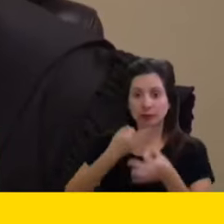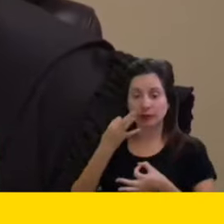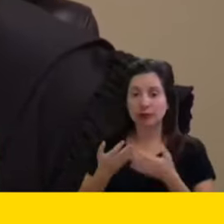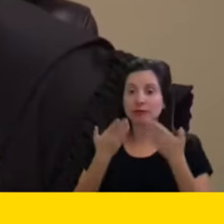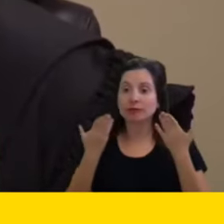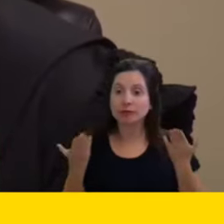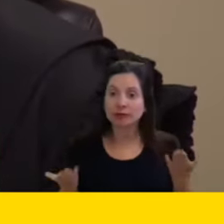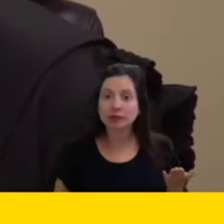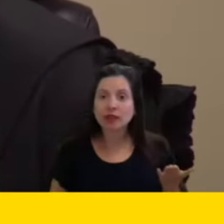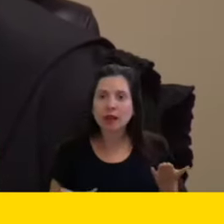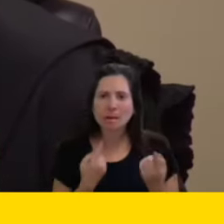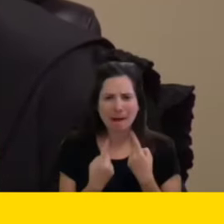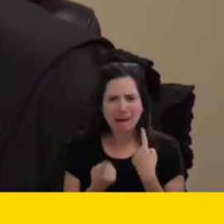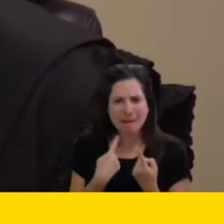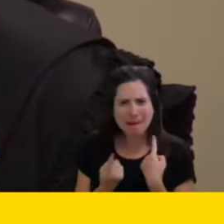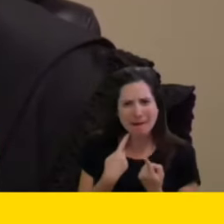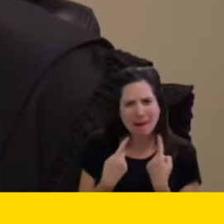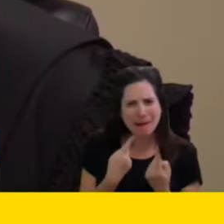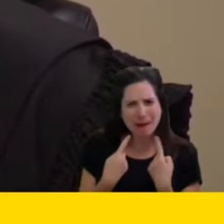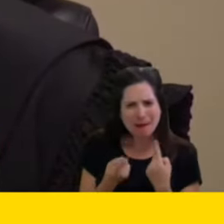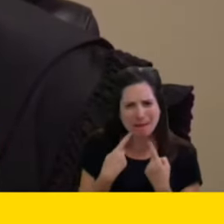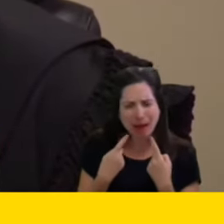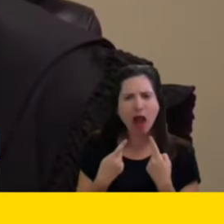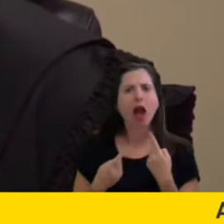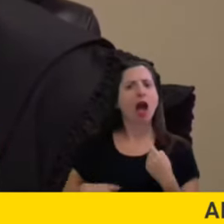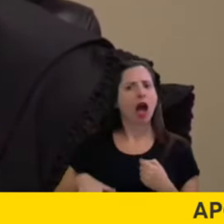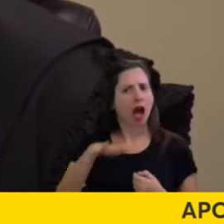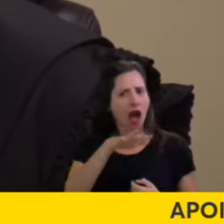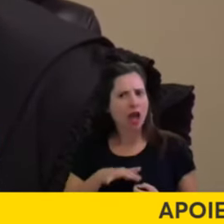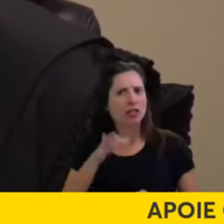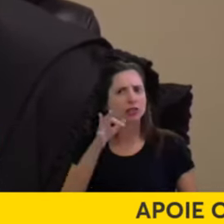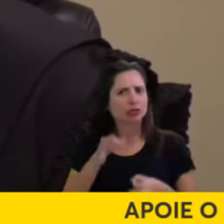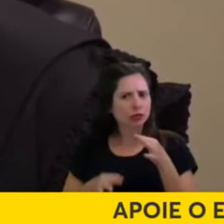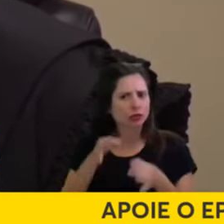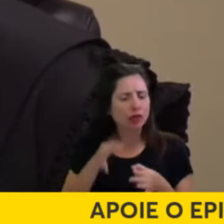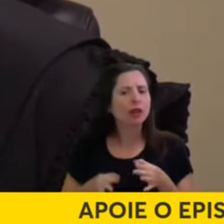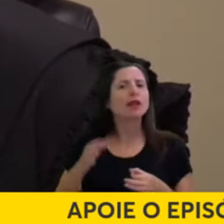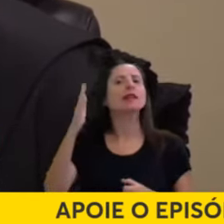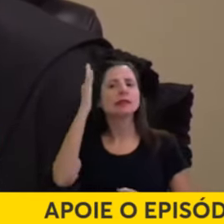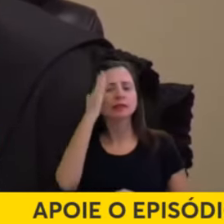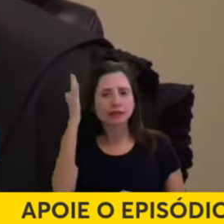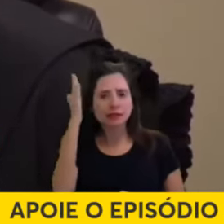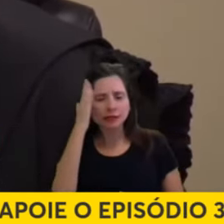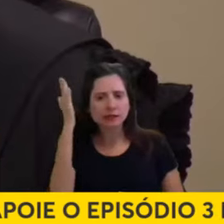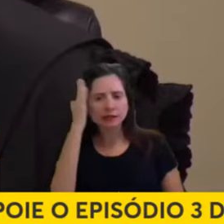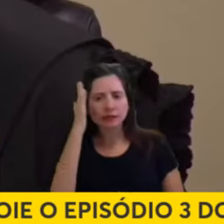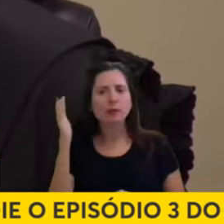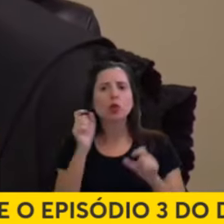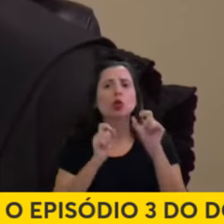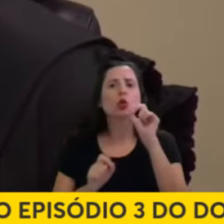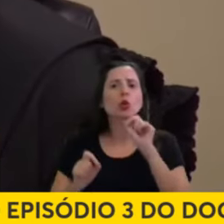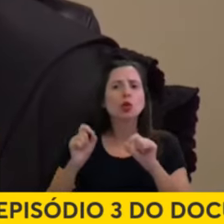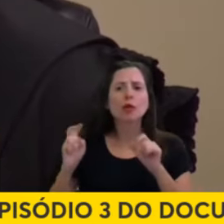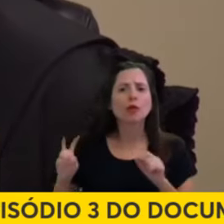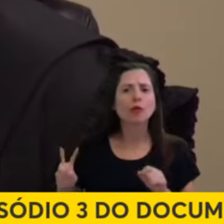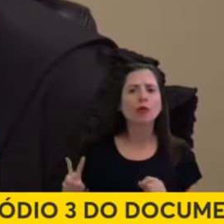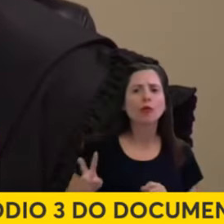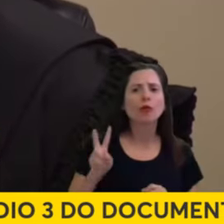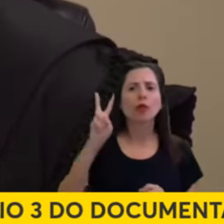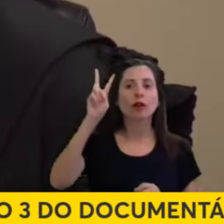vez de criticar o judiciário Talvez seja o caso de reconhecer que na sua independência e na falid à lei reside seu maior